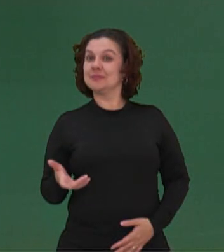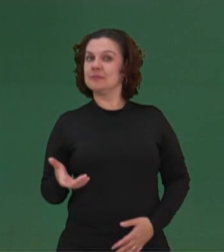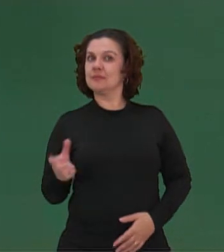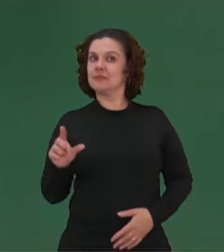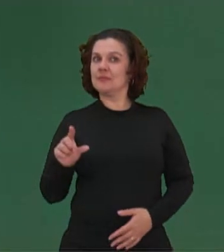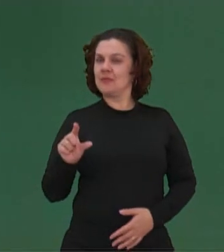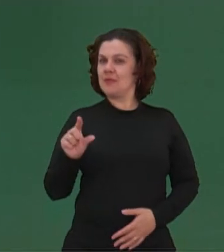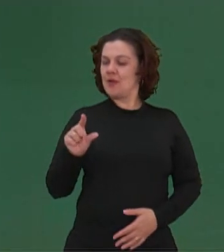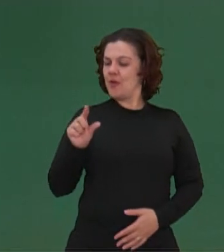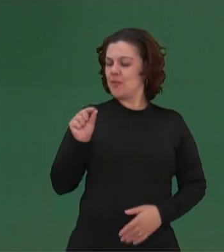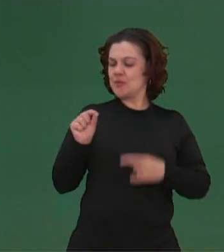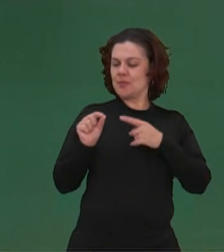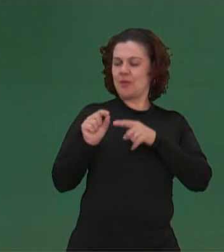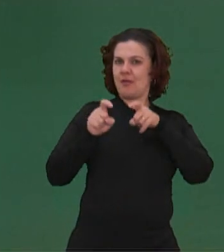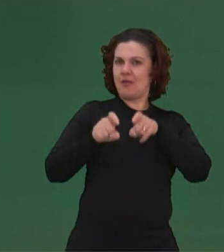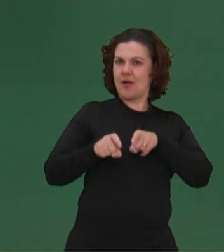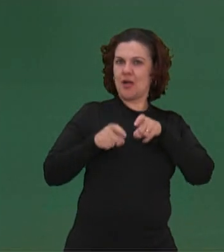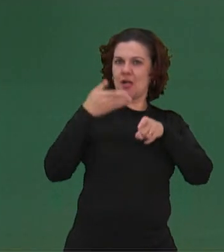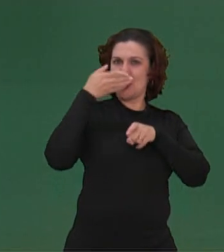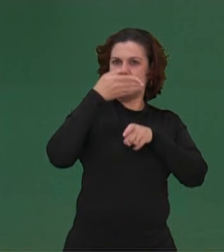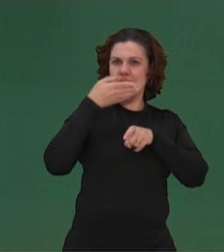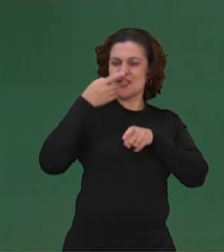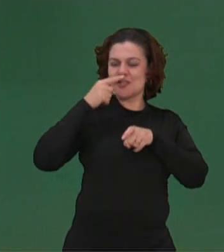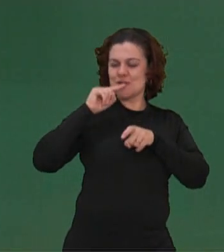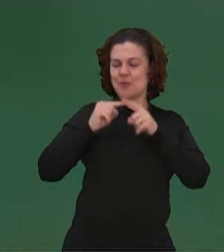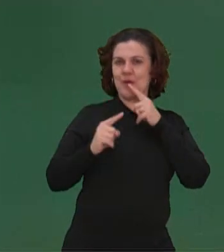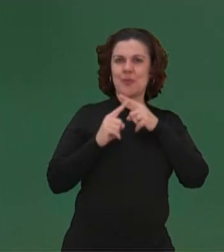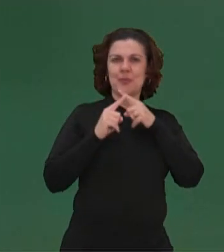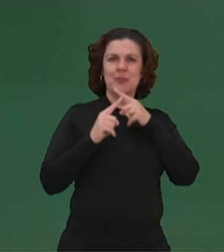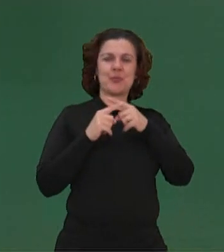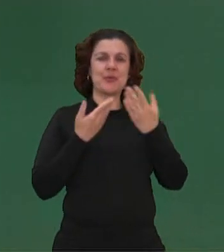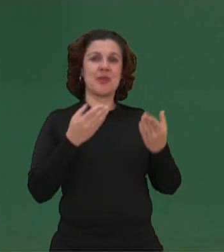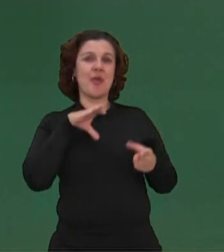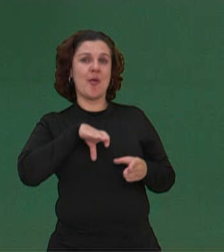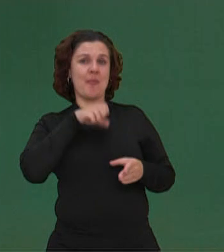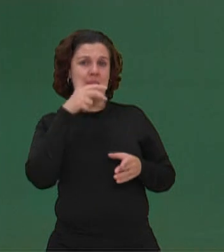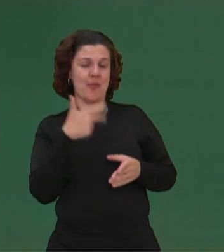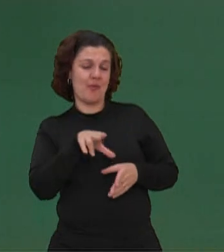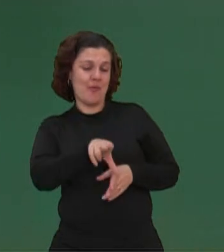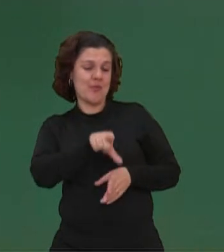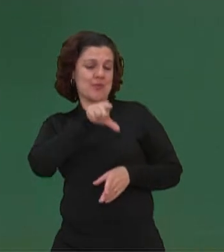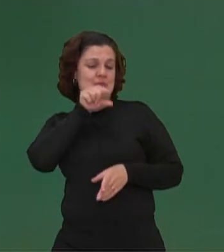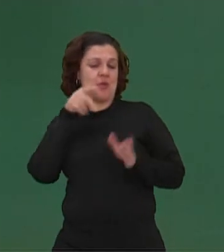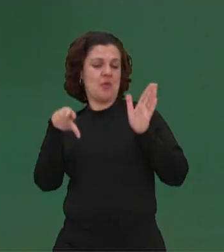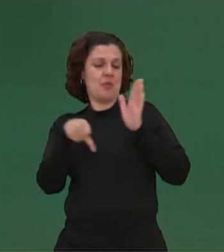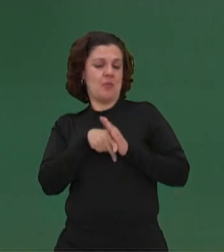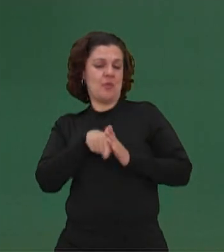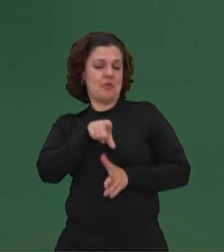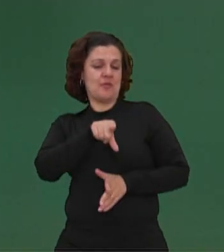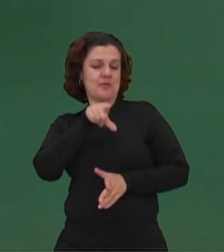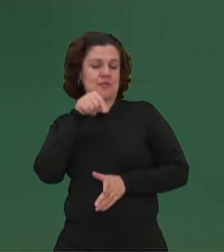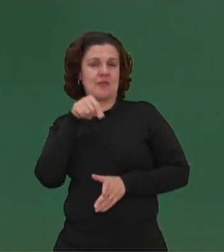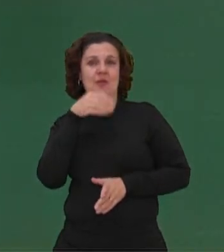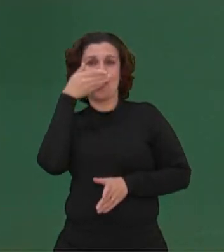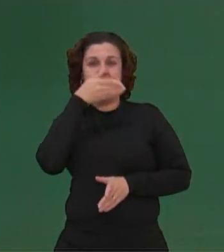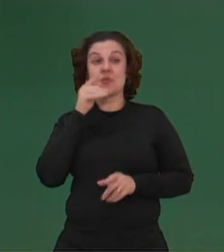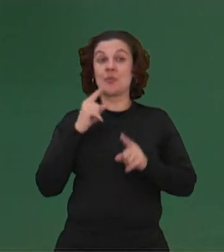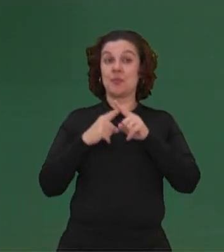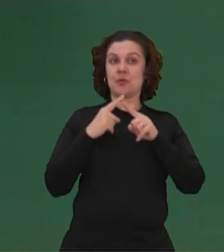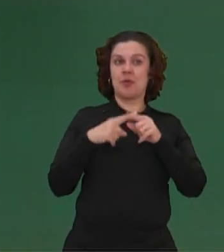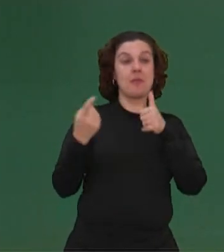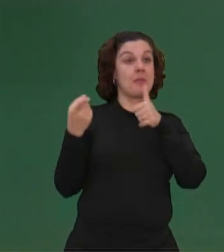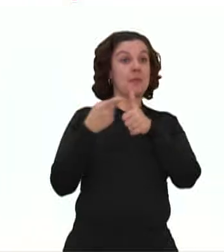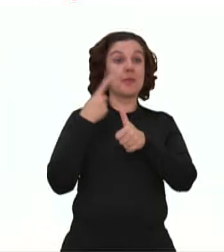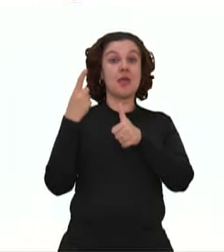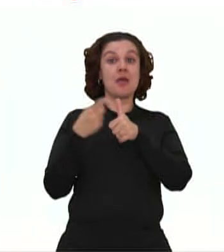A opção pelo açúcar. Essa é a ideia aqui para você responder. Por que Portugal escolheu o açúcar, então?